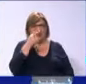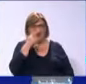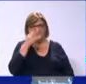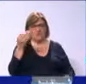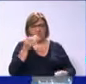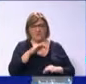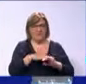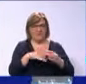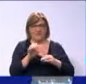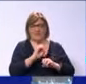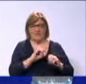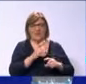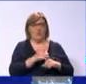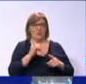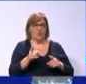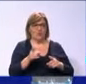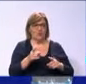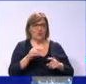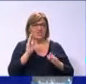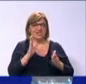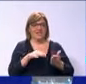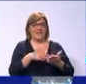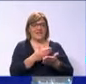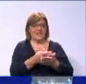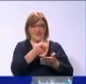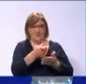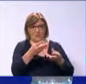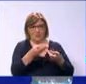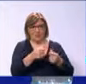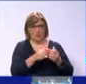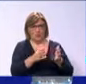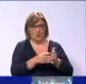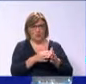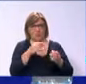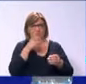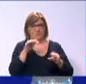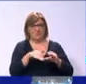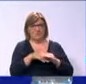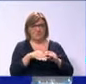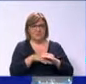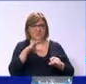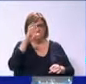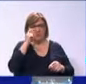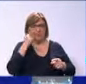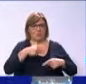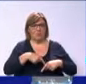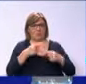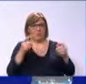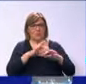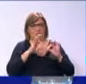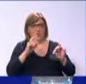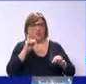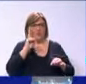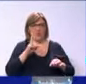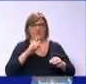não fazer até porque já deve isso conta através de participação ao ministério público conforme é